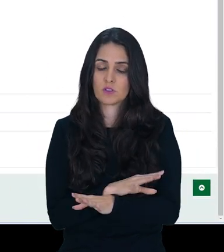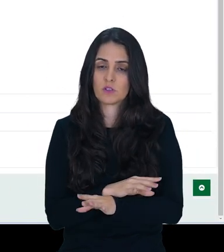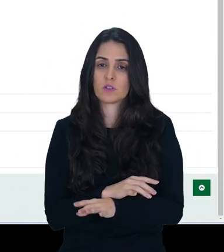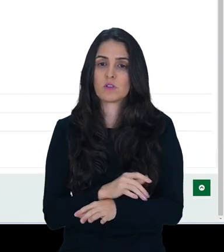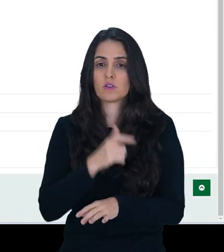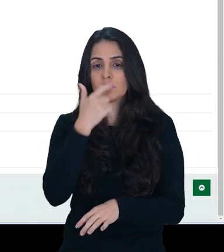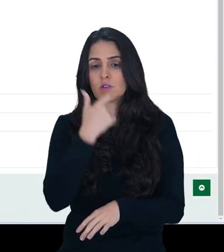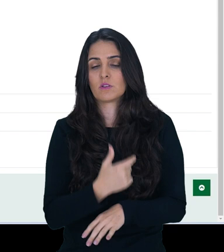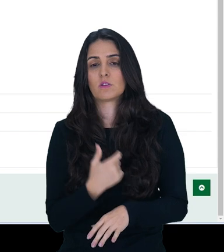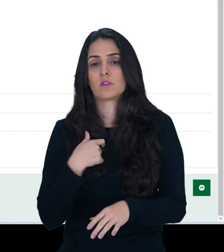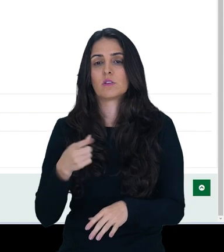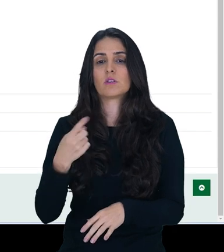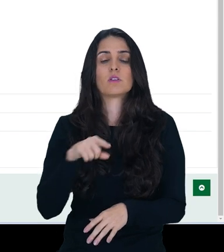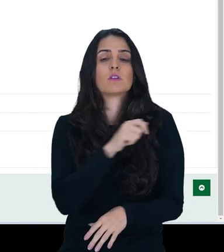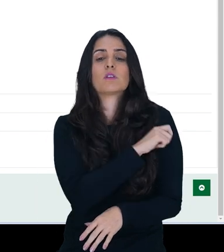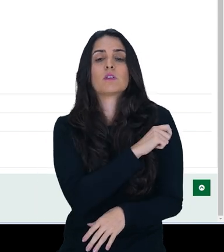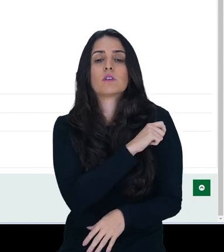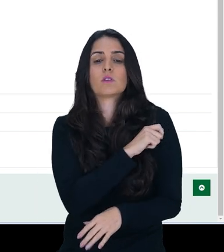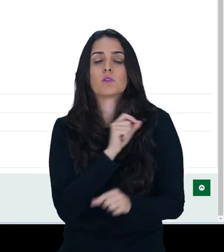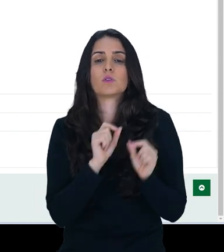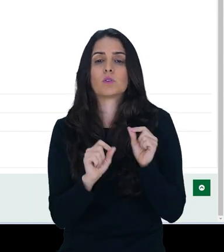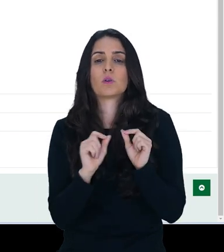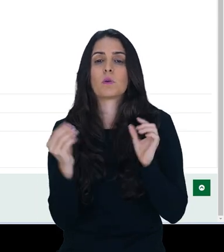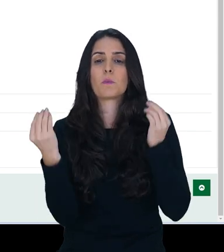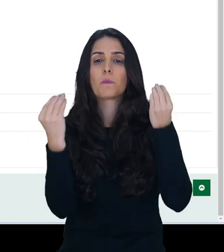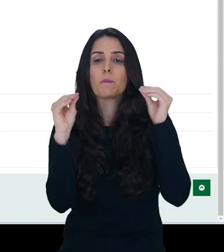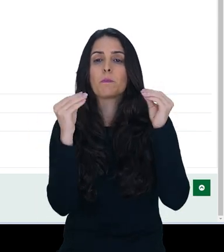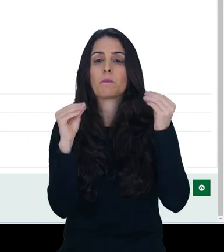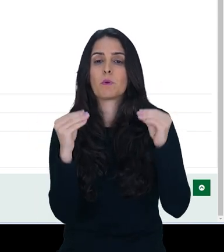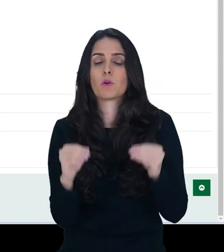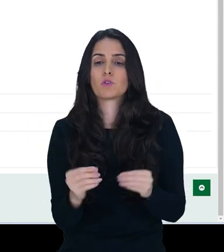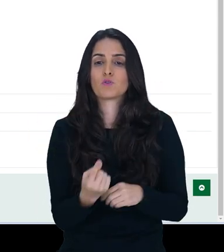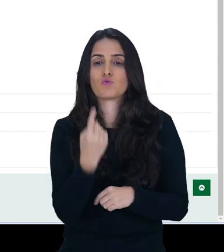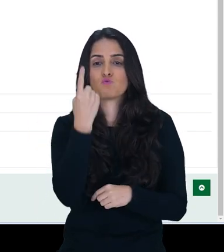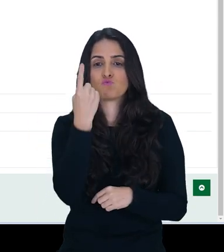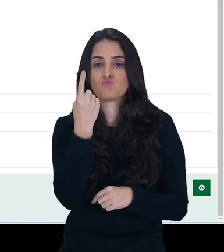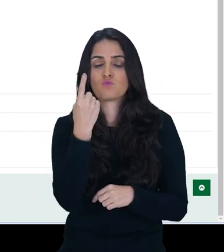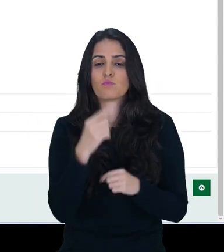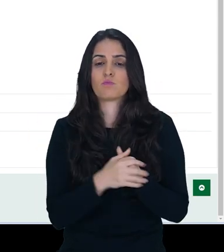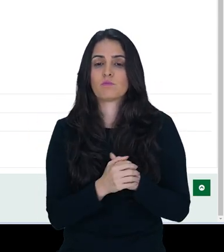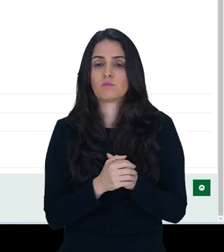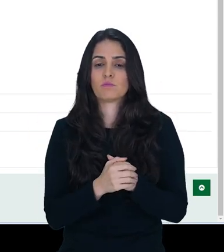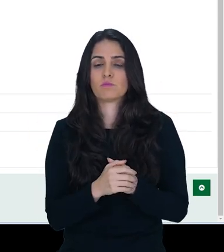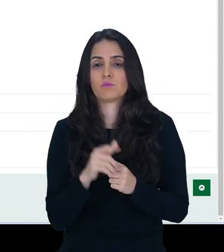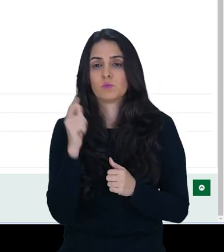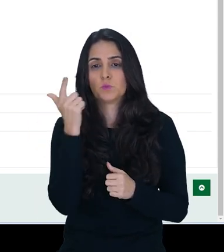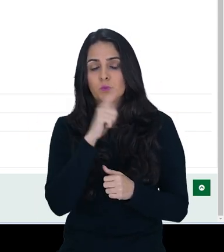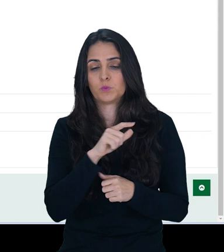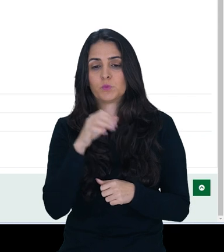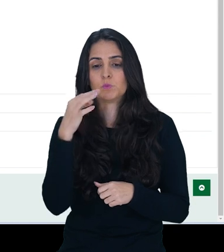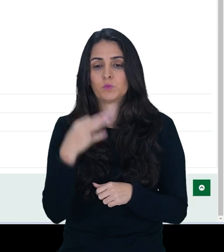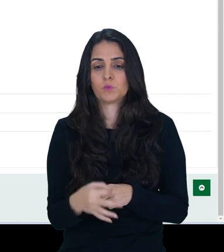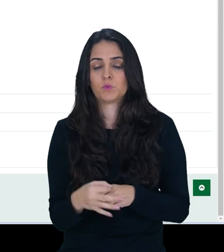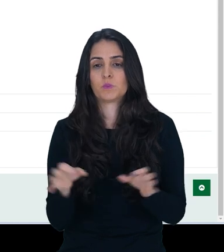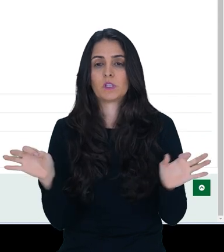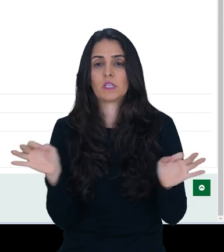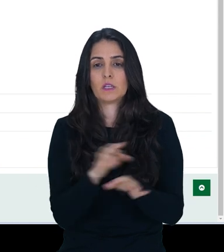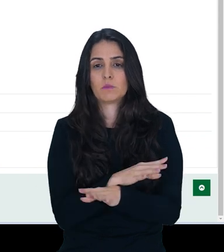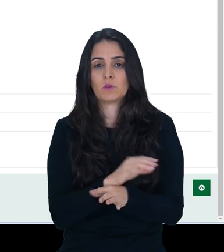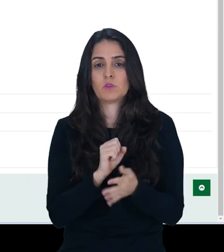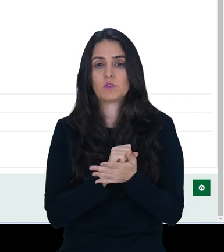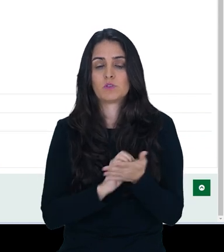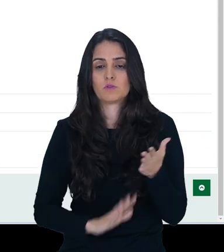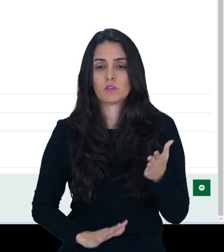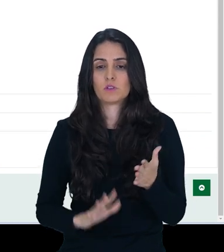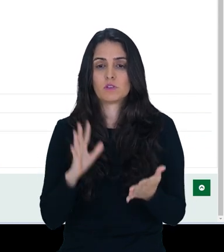quando eu quero que o estudante por exemplo aqui poste pelo menos Um item para que seja considerado que ele concluiu